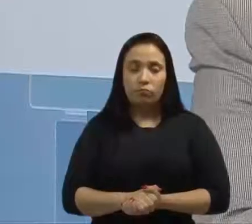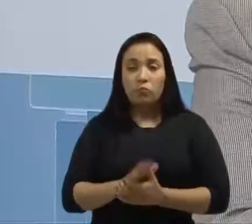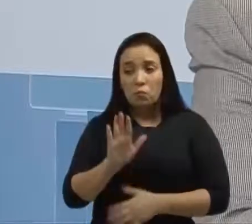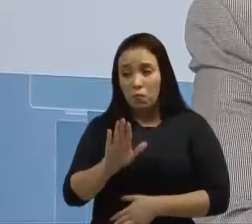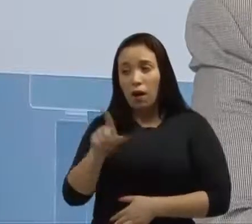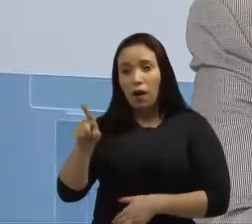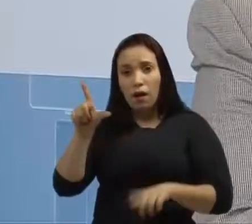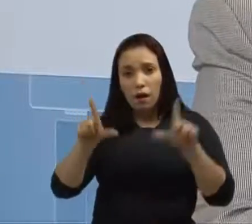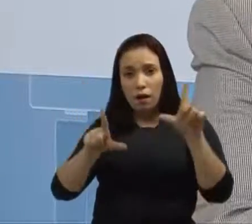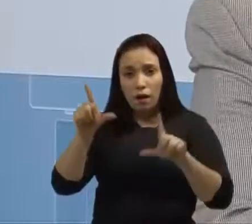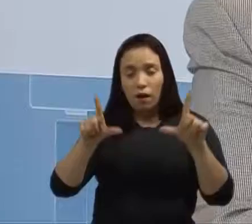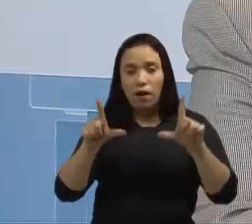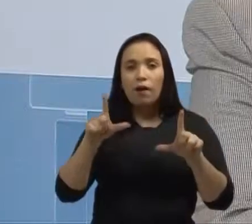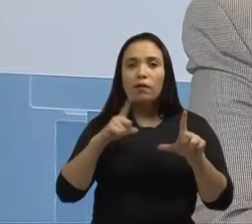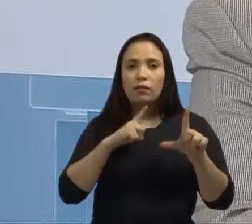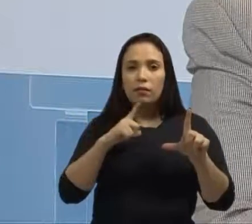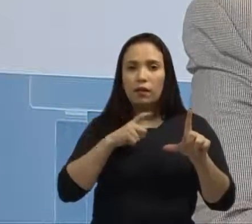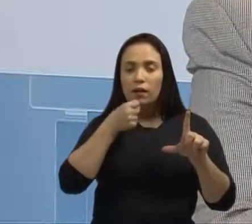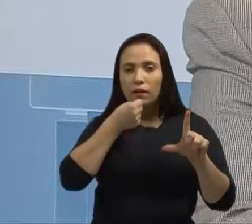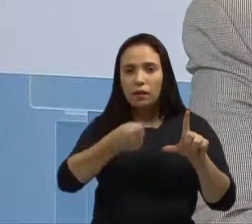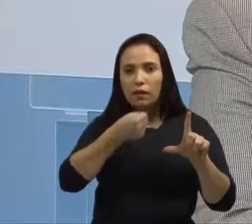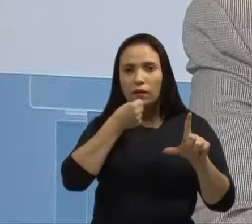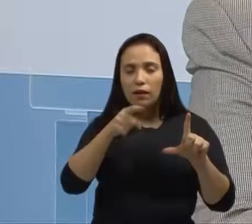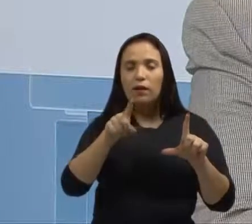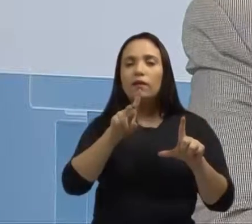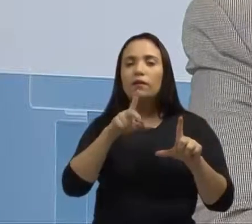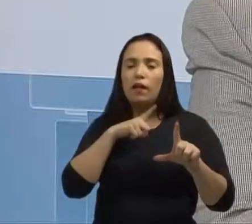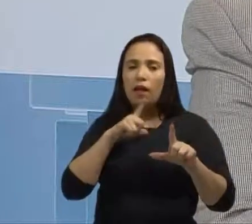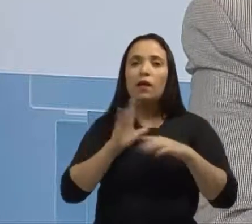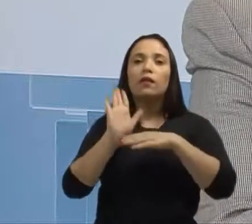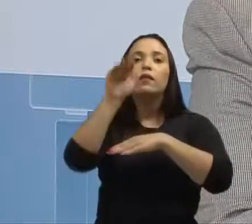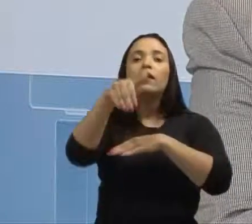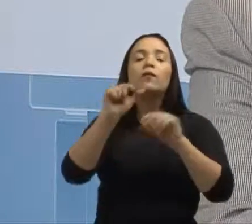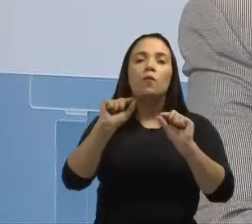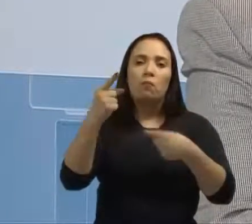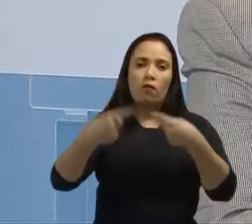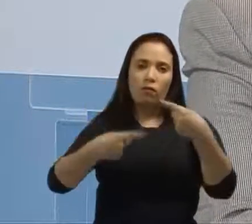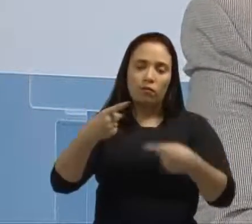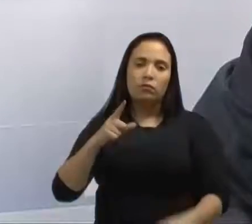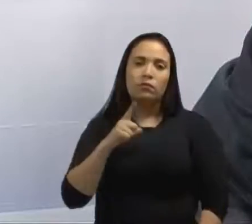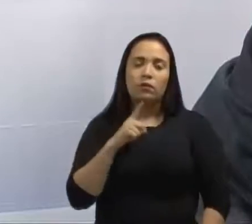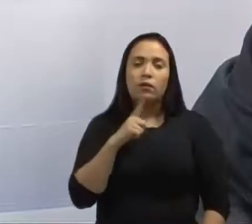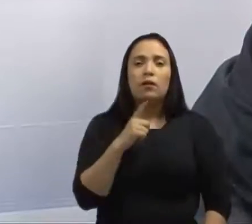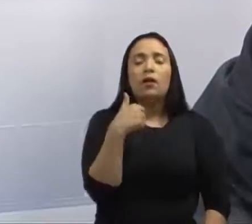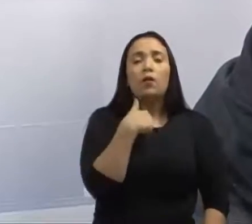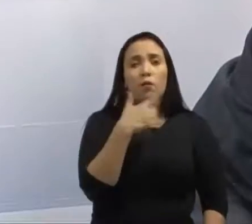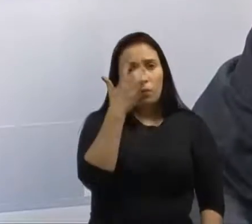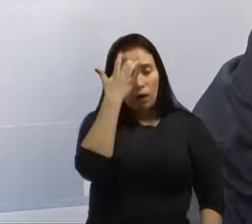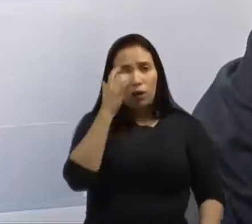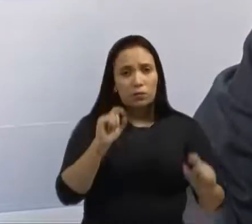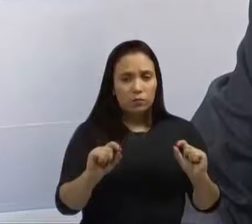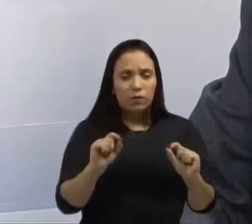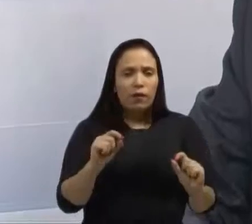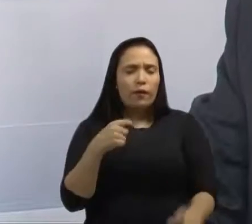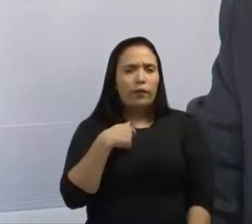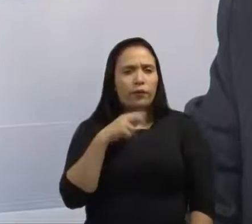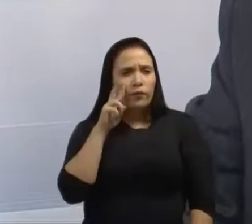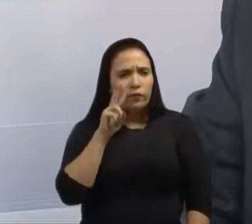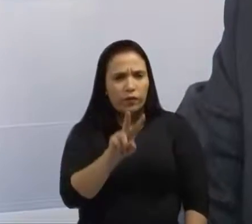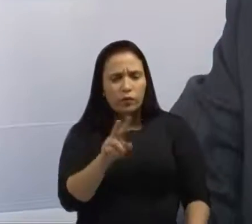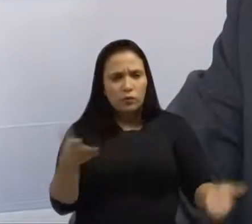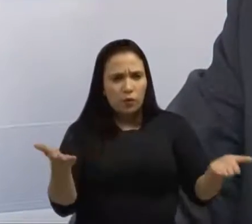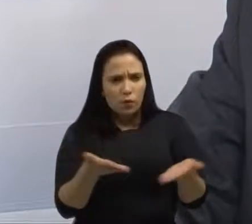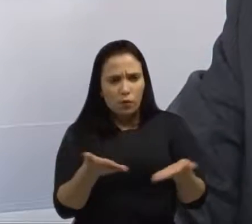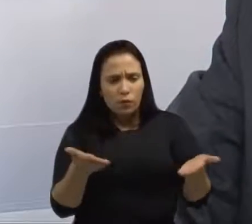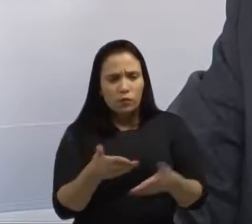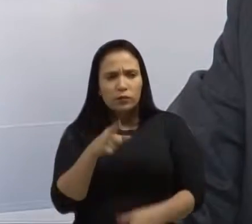programas policiais há muita política, né? Exatamente, vamos chegar lá. Então eu acho que quando eu vejo uma sintonia hoje